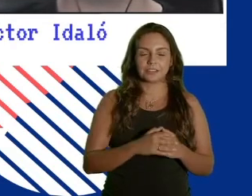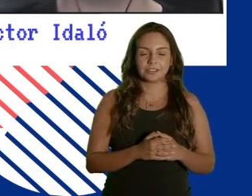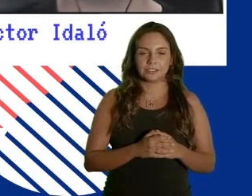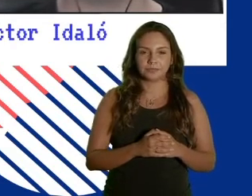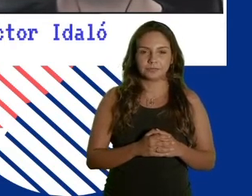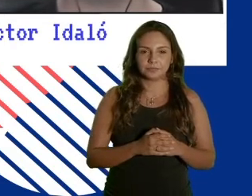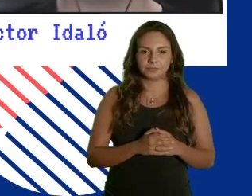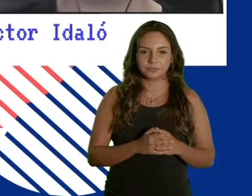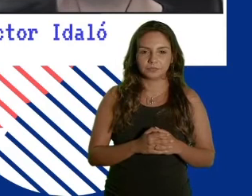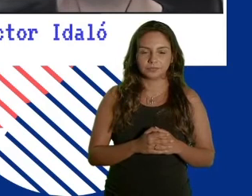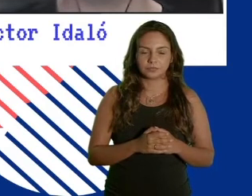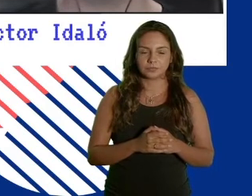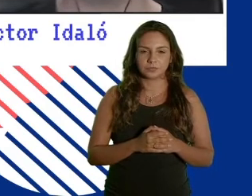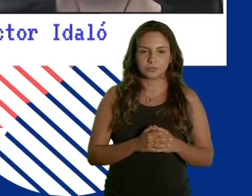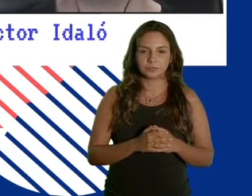editores também.